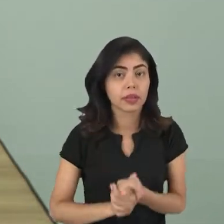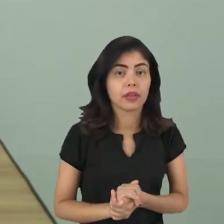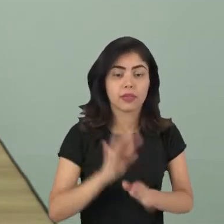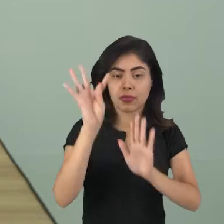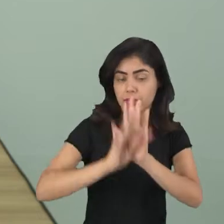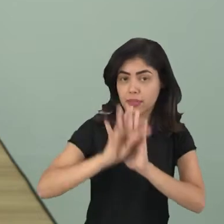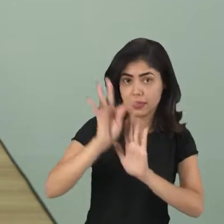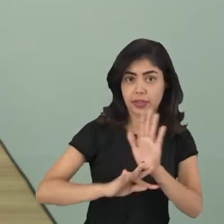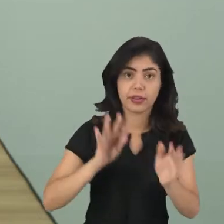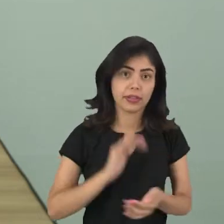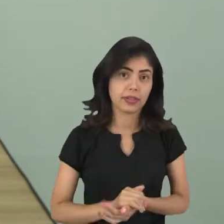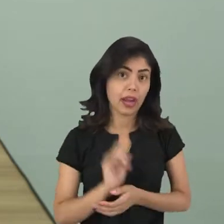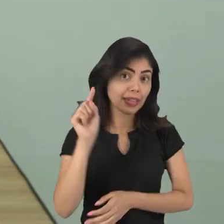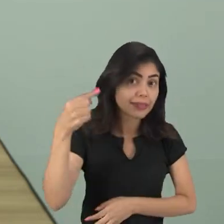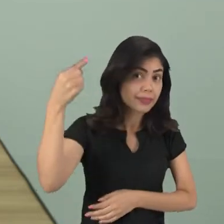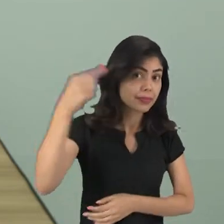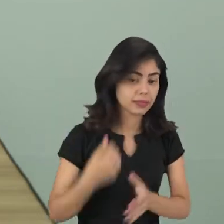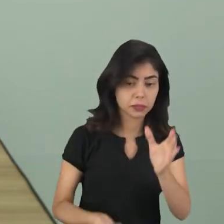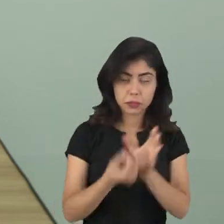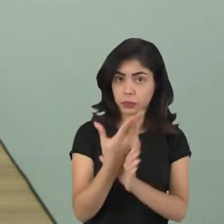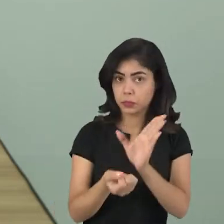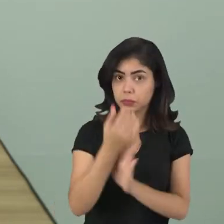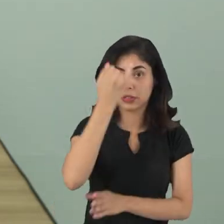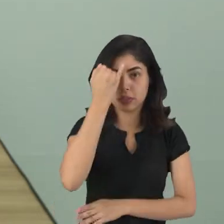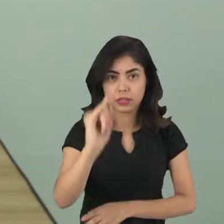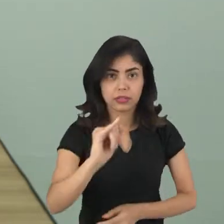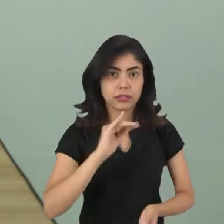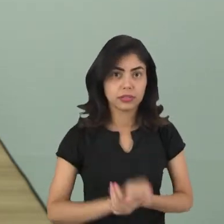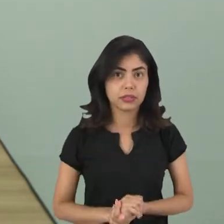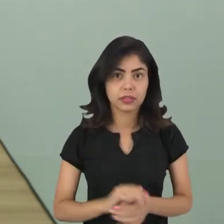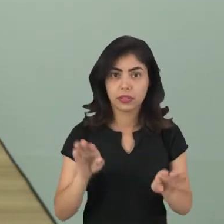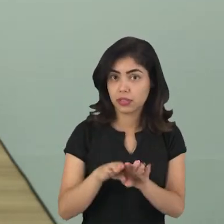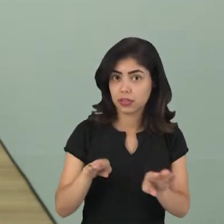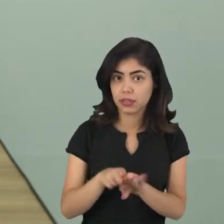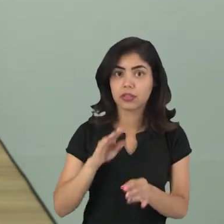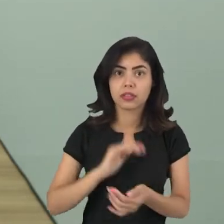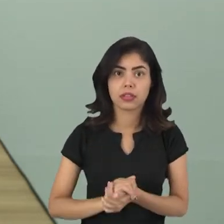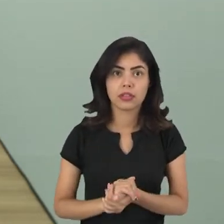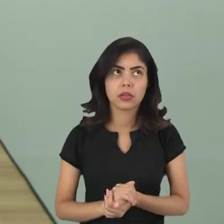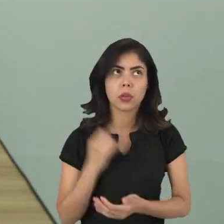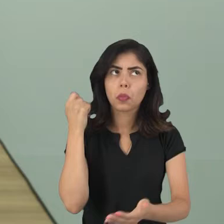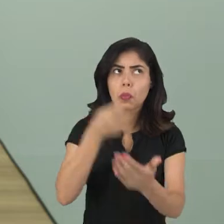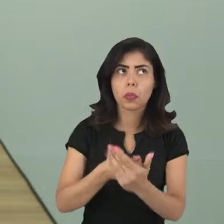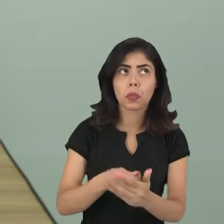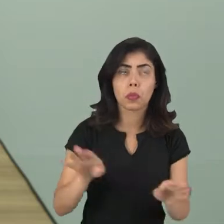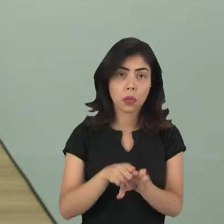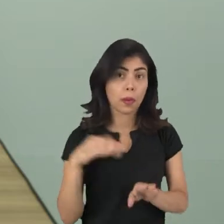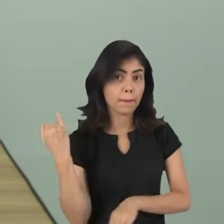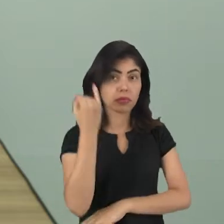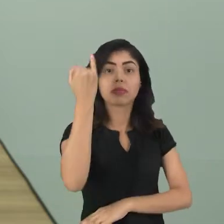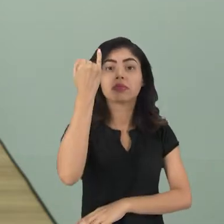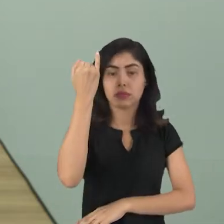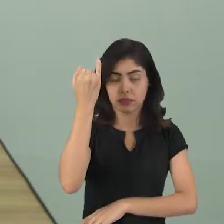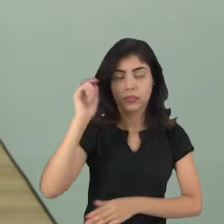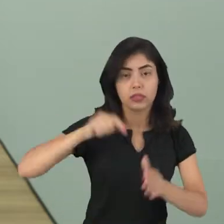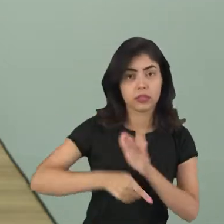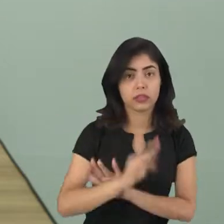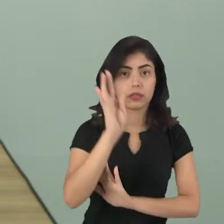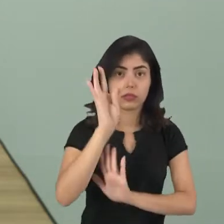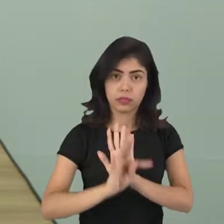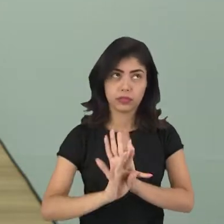texto aquilo que gera as outras ideias, ou seja, o tema que ele está defendendo, principalmente dentro de